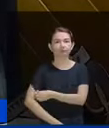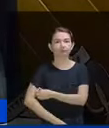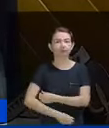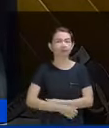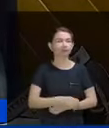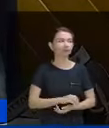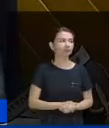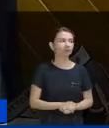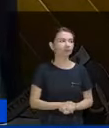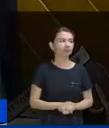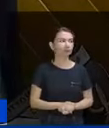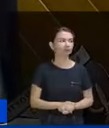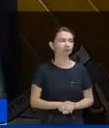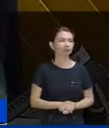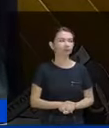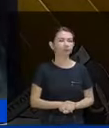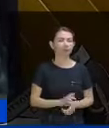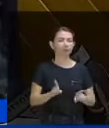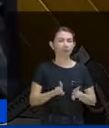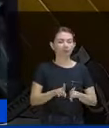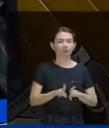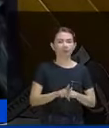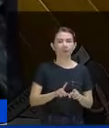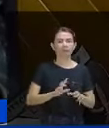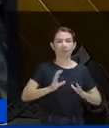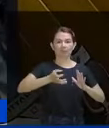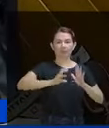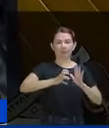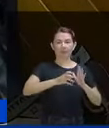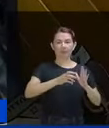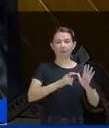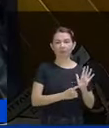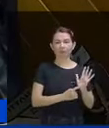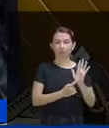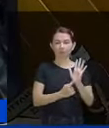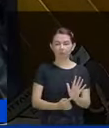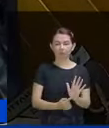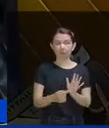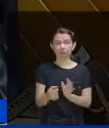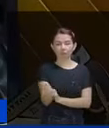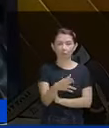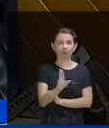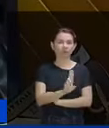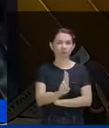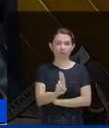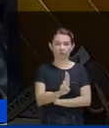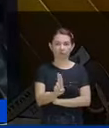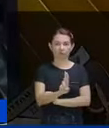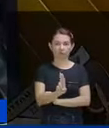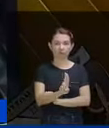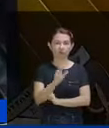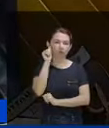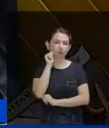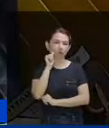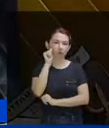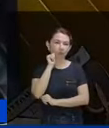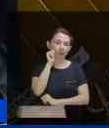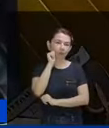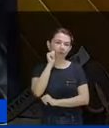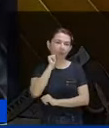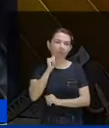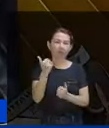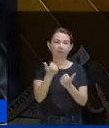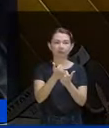Aliás, admitir que o partido indicasse novo nome de mulher